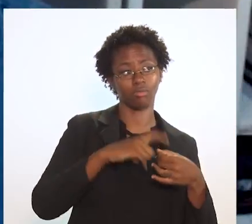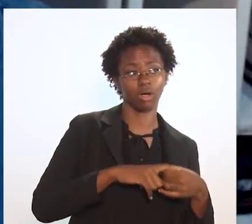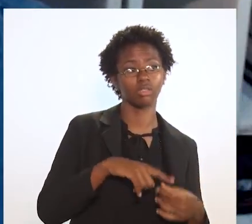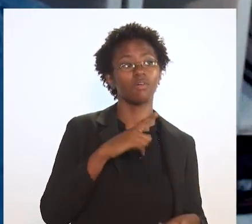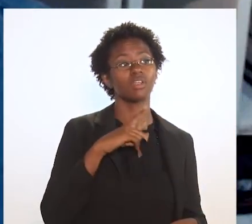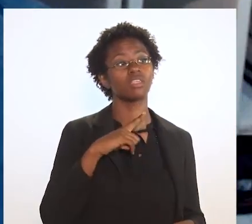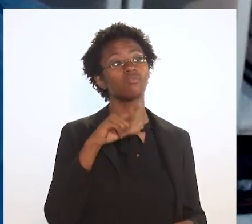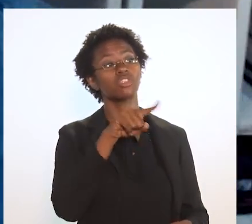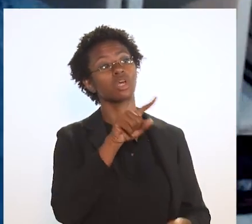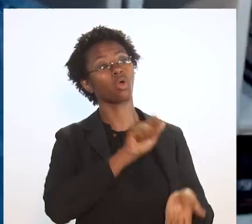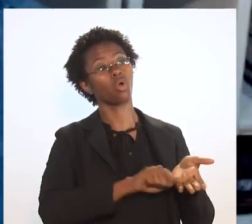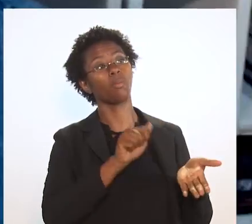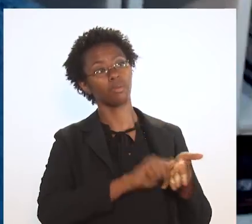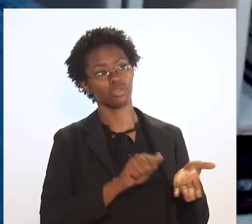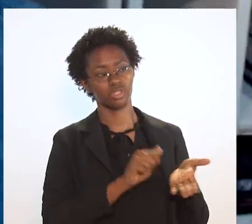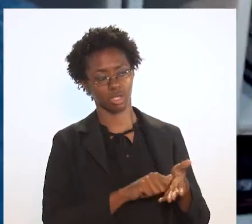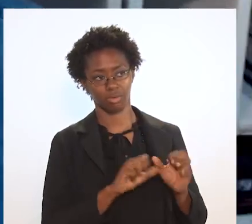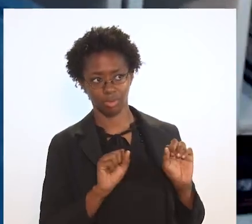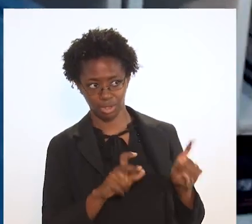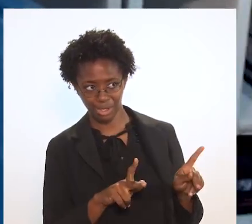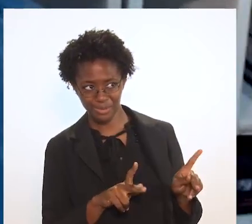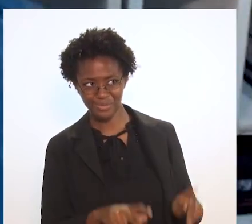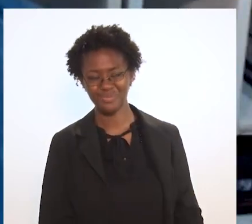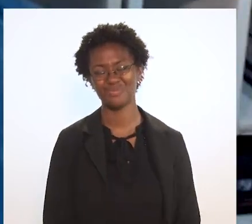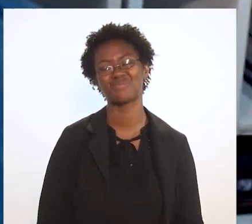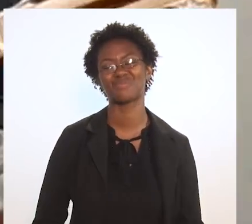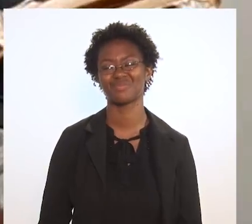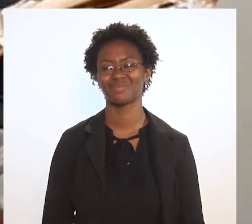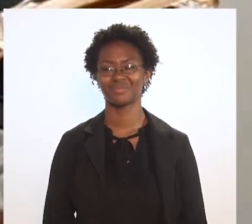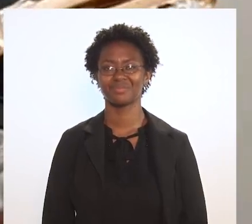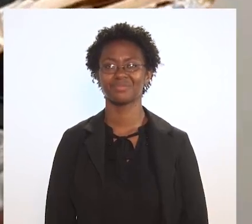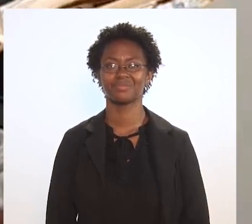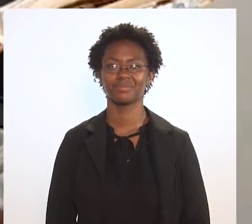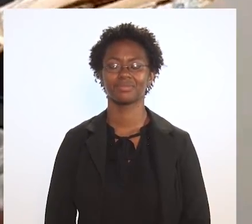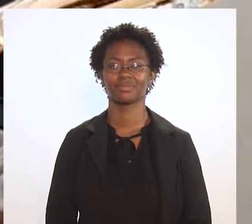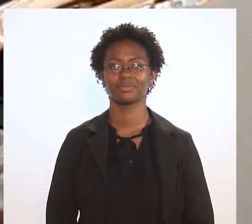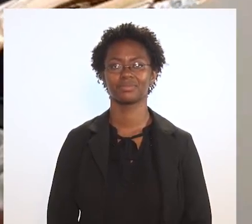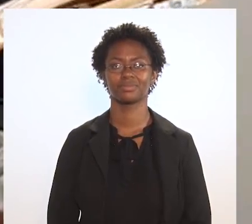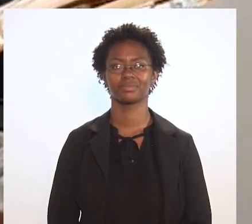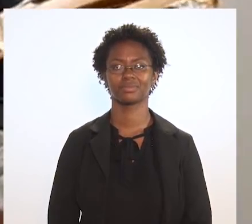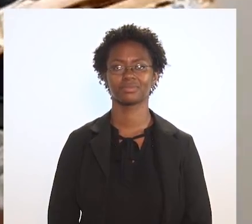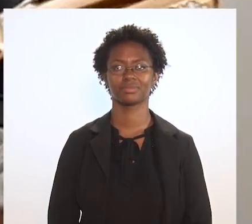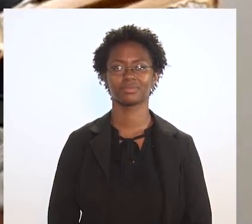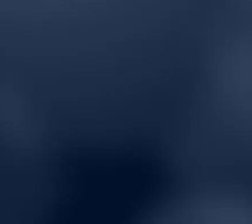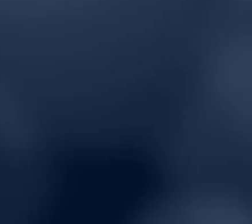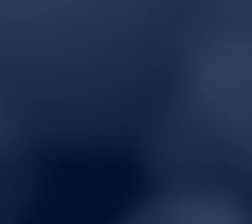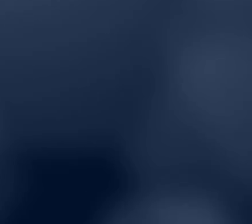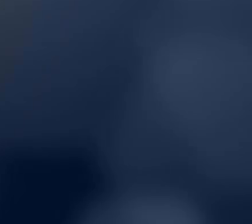Jorginho China, compositor. Até lá. Vamos lá.